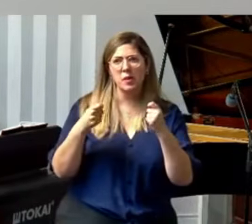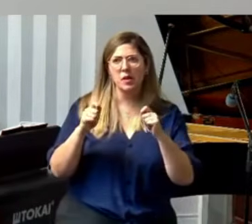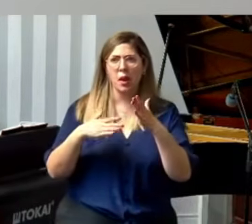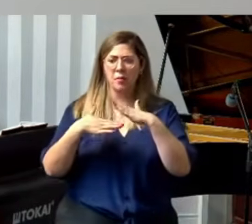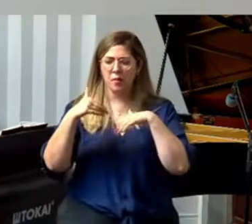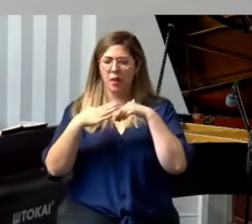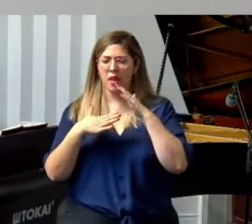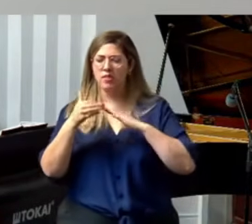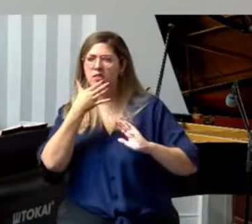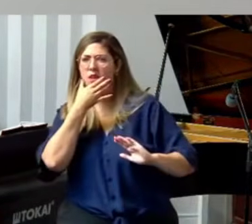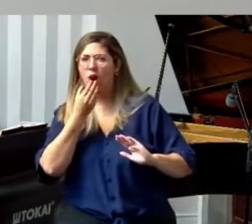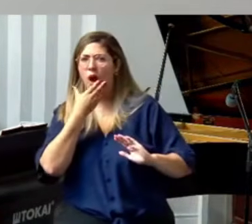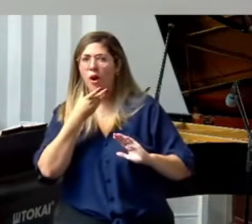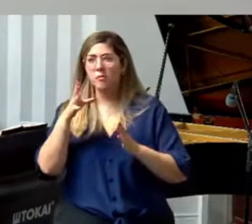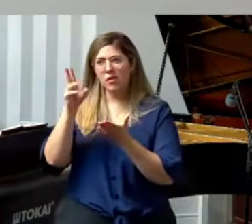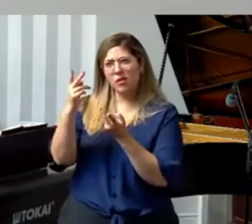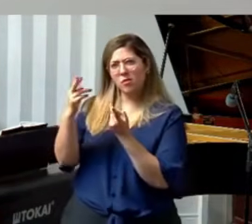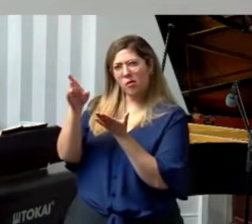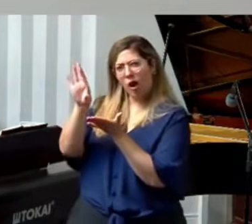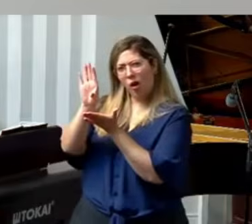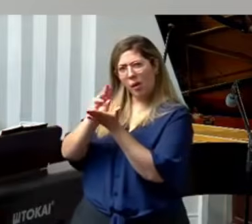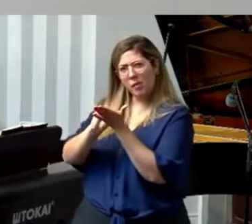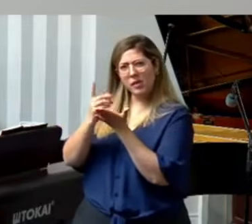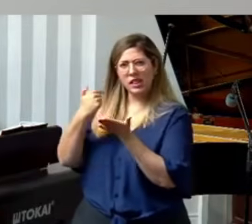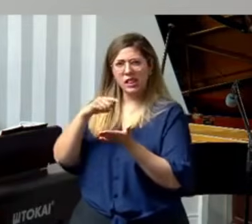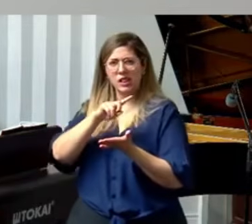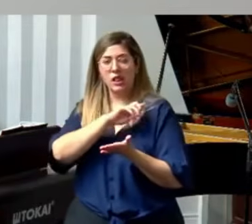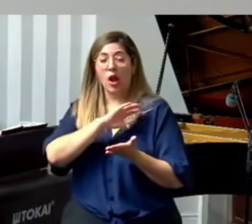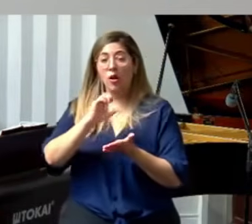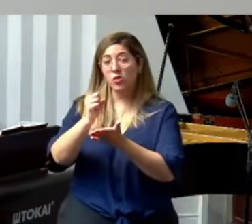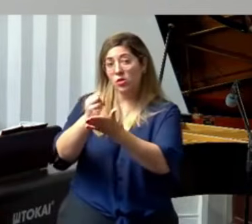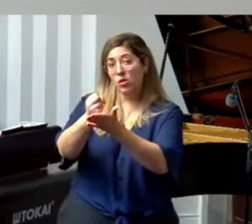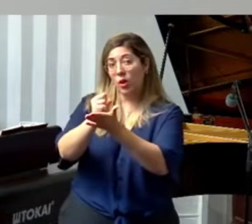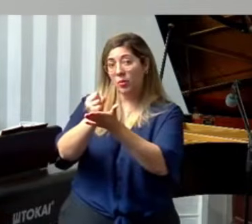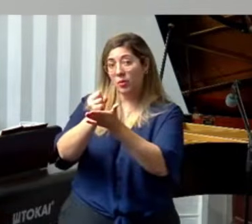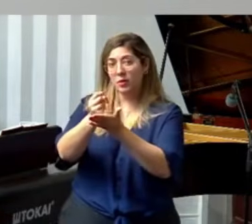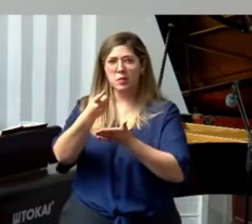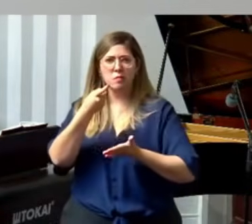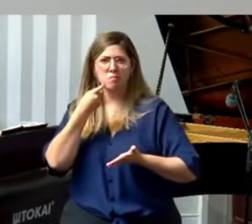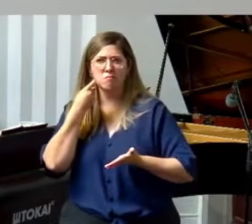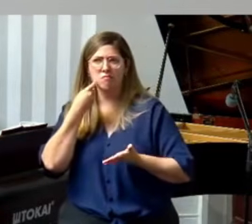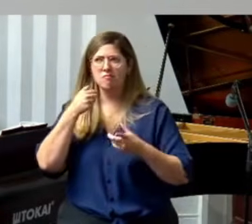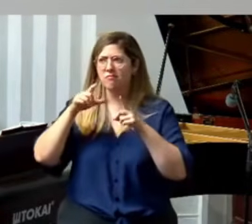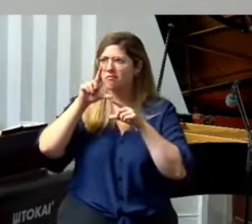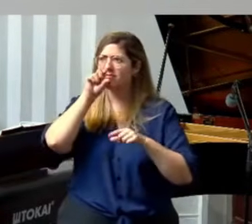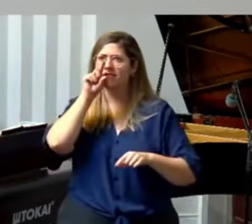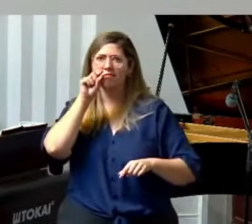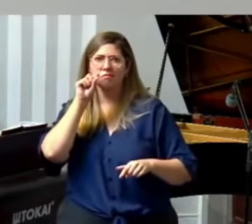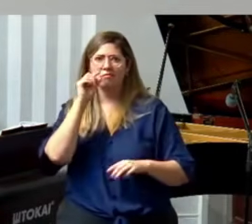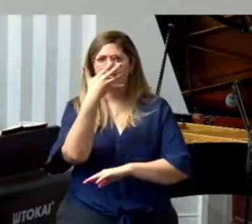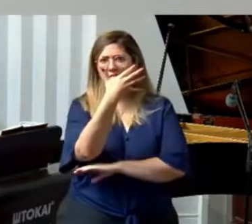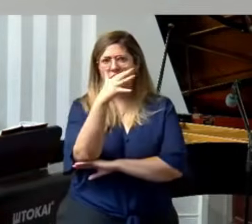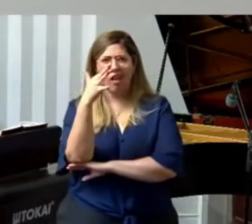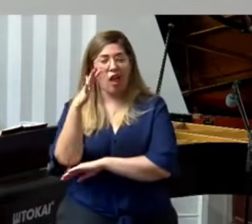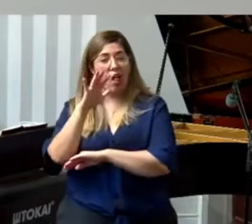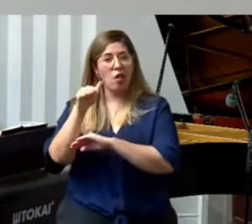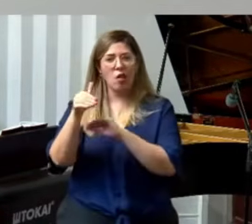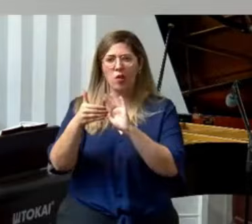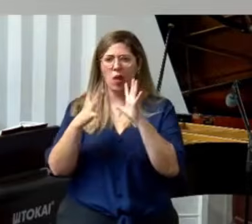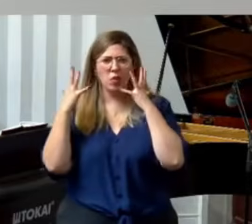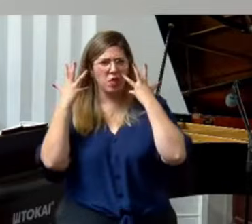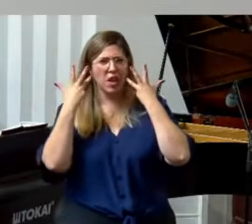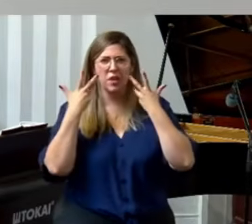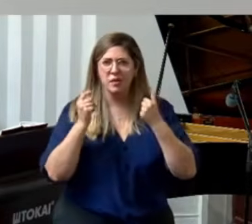domínio sobre as aves, sobre os peixes, sobre todos os animais terrestres. O Senhor criou o ser humano